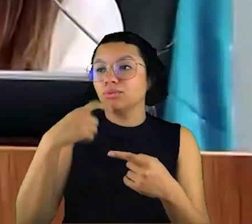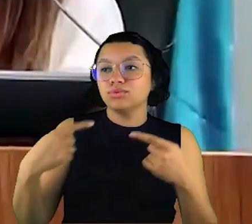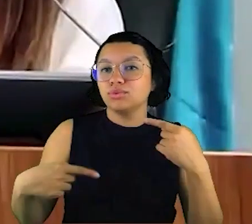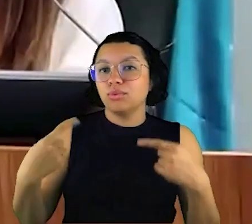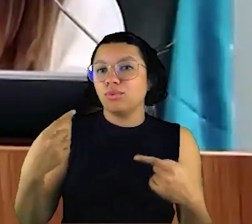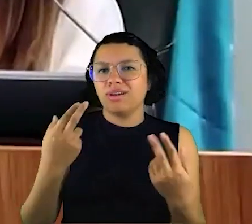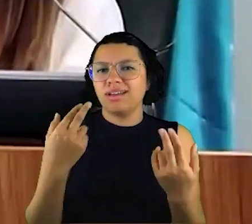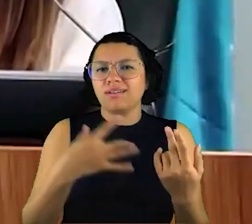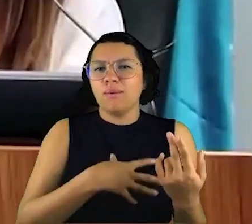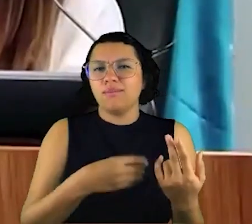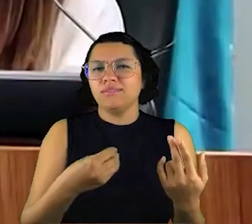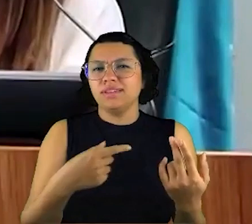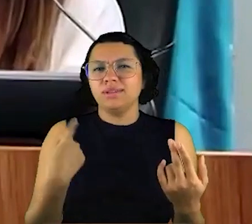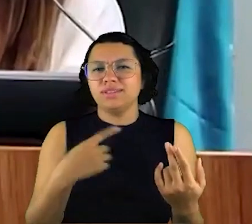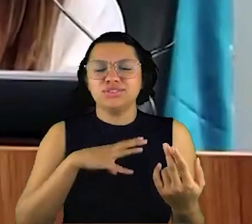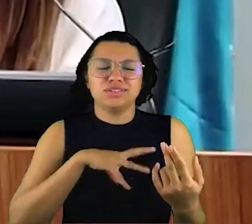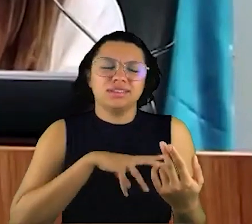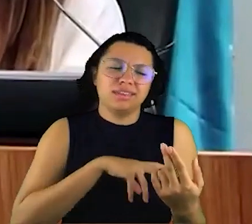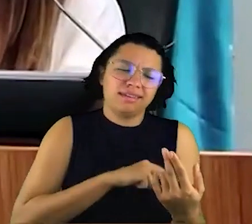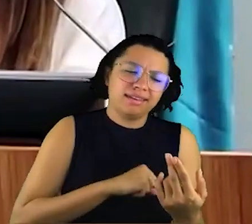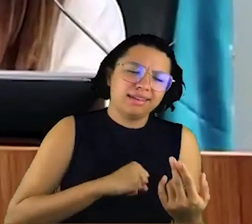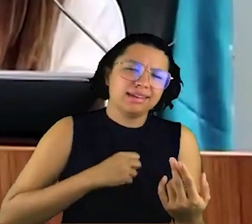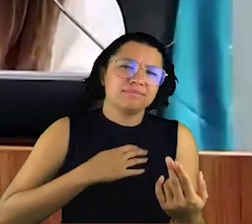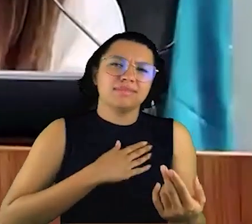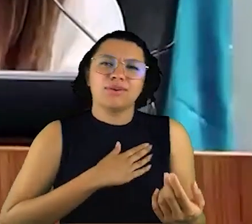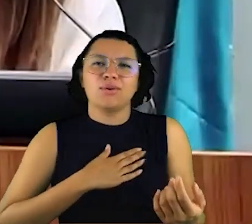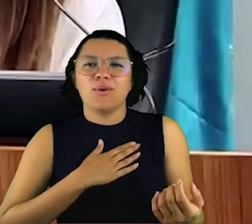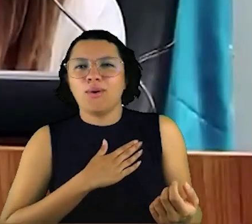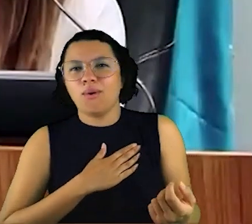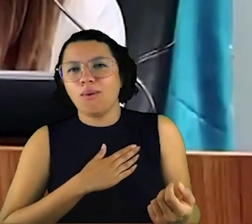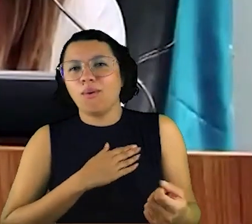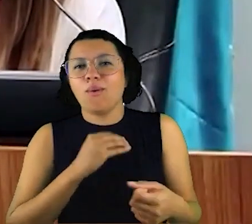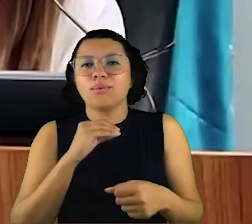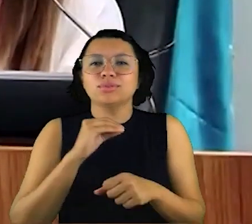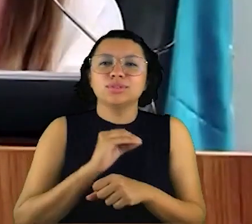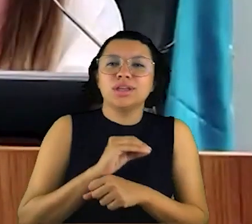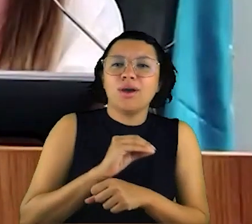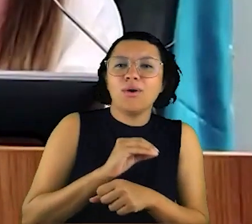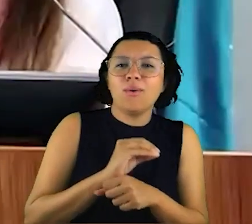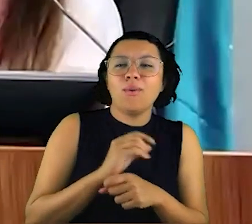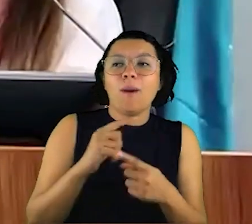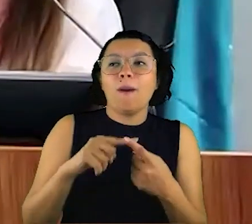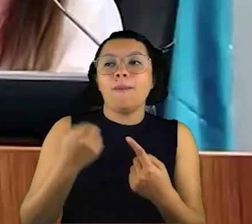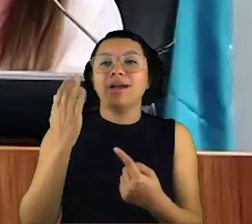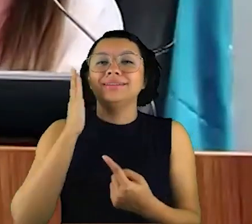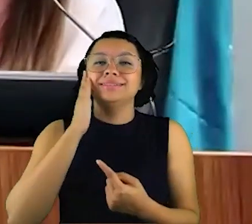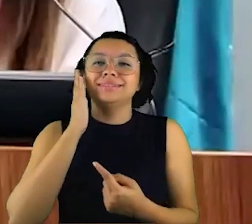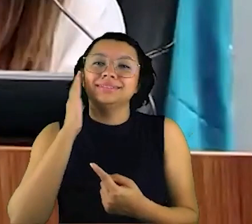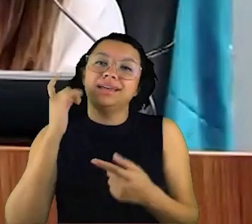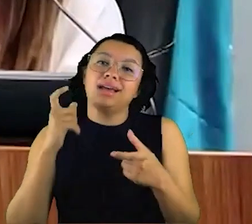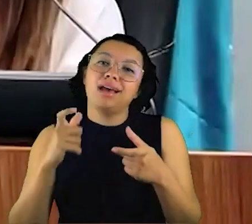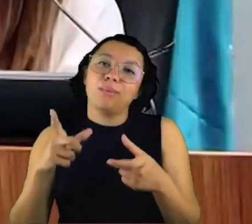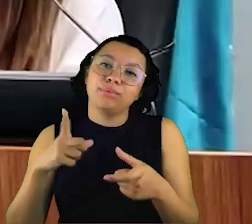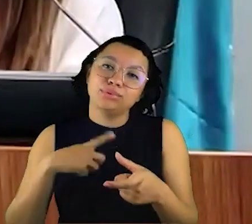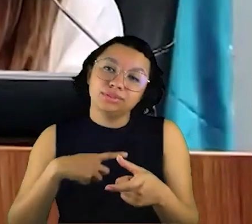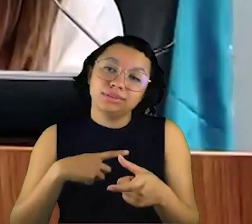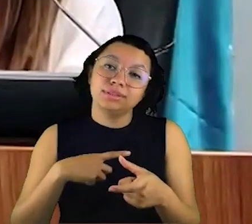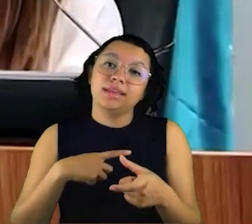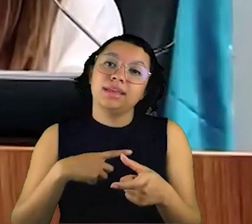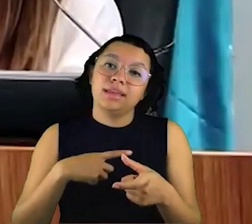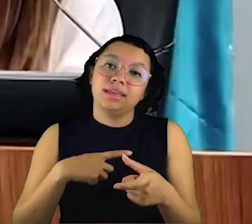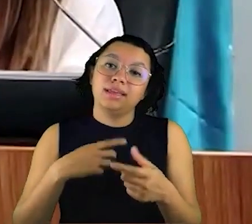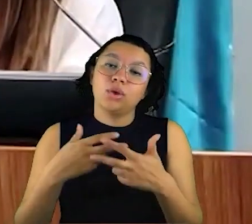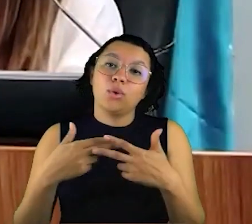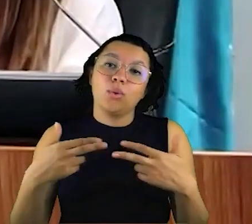é como um filho. A gente ama, a gente gosta, a gente cuida, mas a gente sabe onde tem